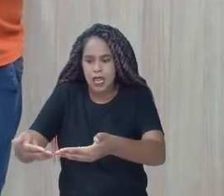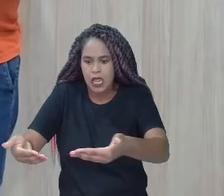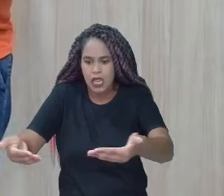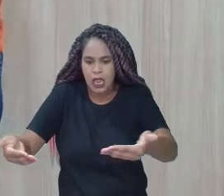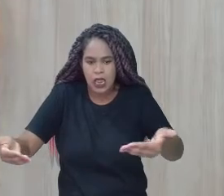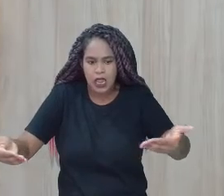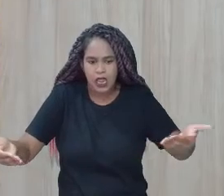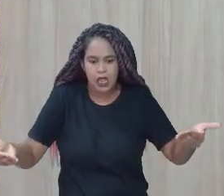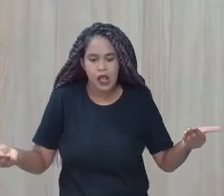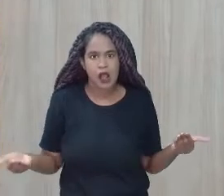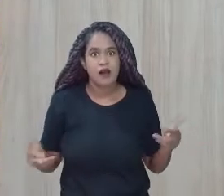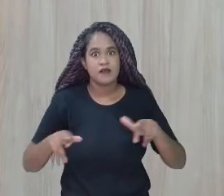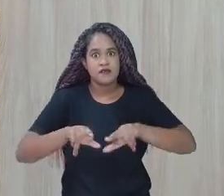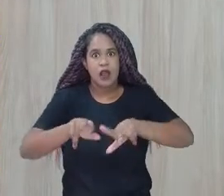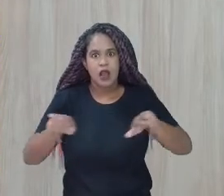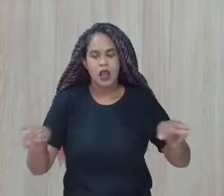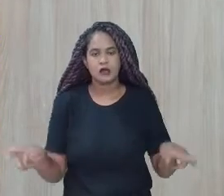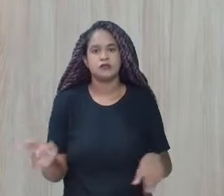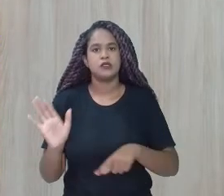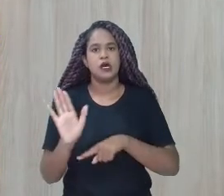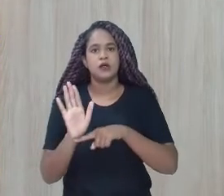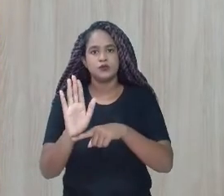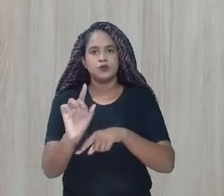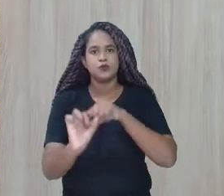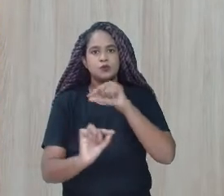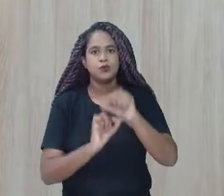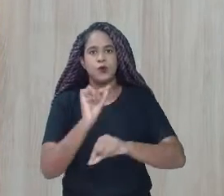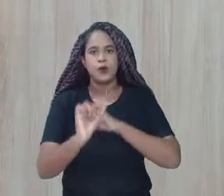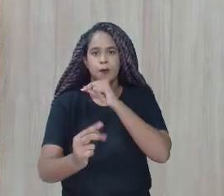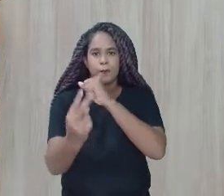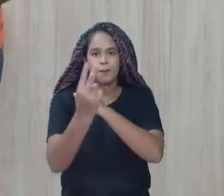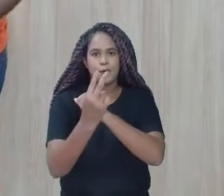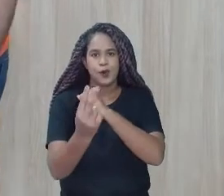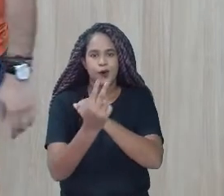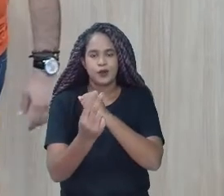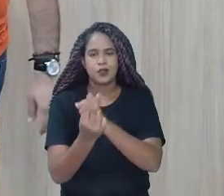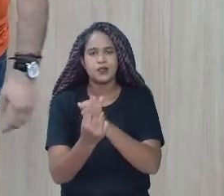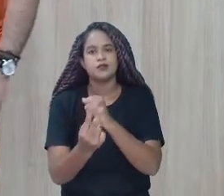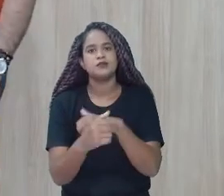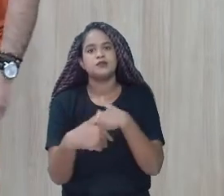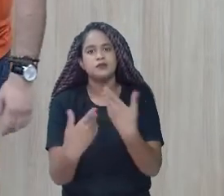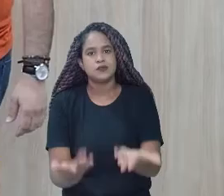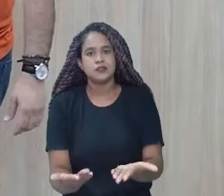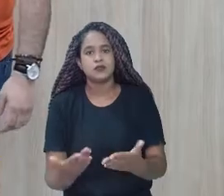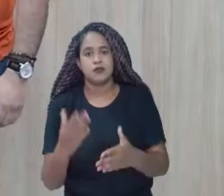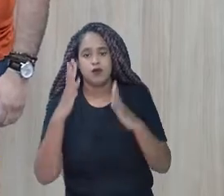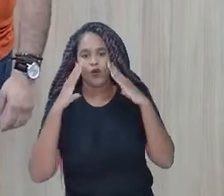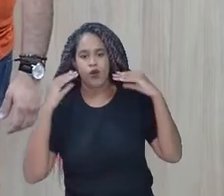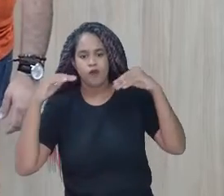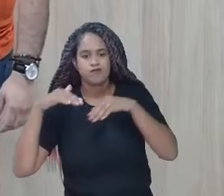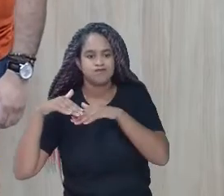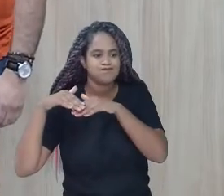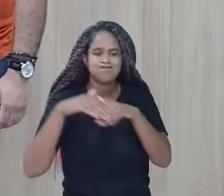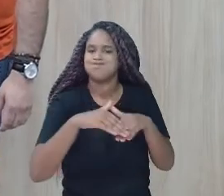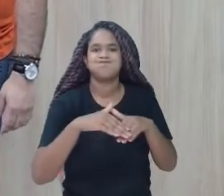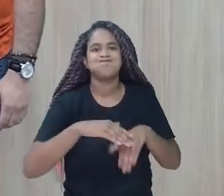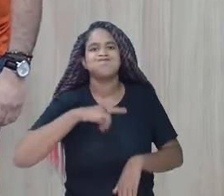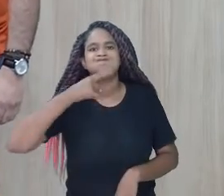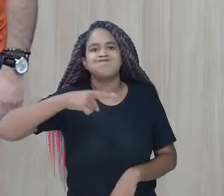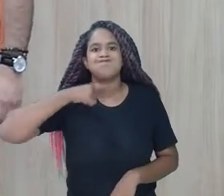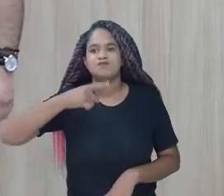espanhol, ele contribuiu para o insucesso, né, dessa invasão. Então,